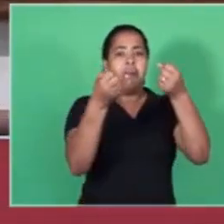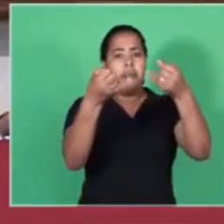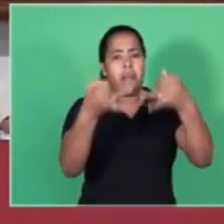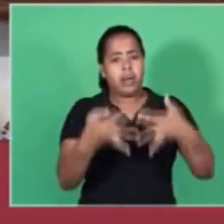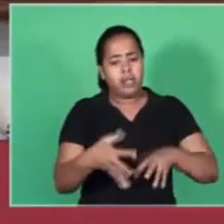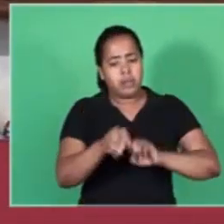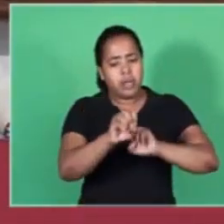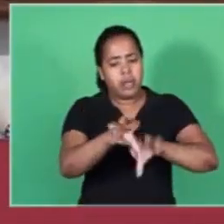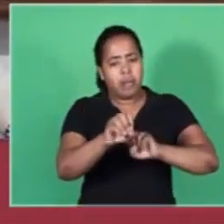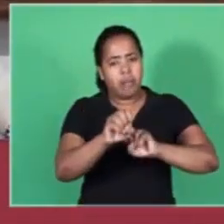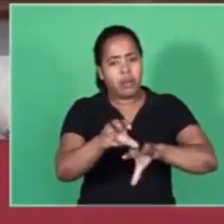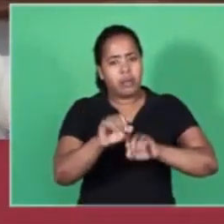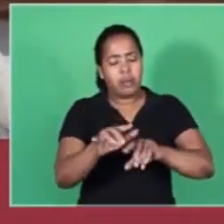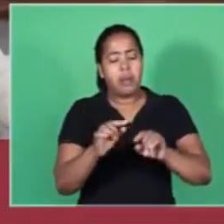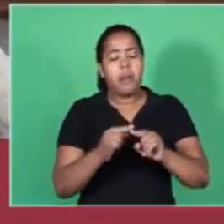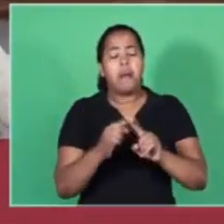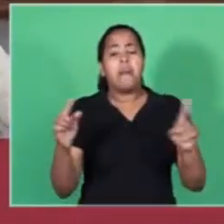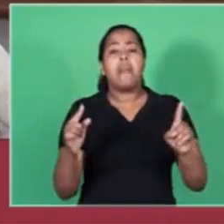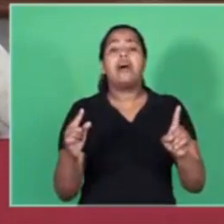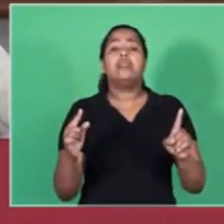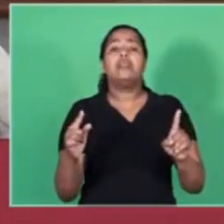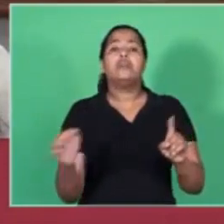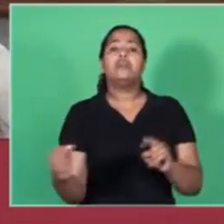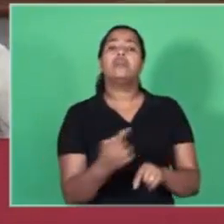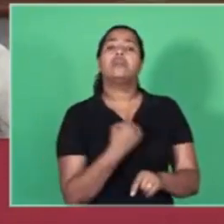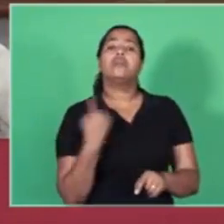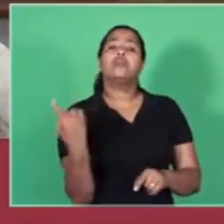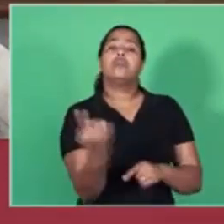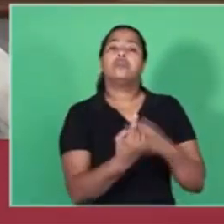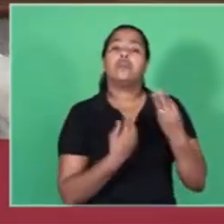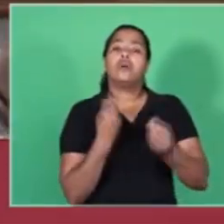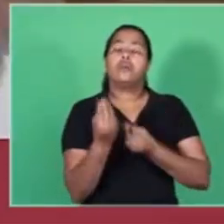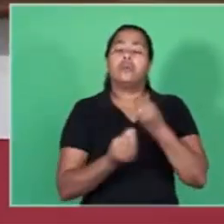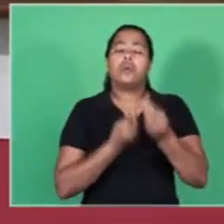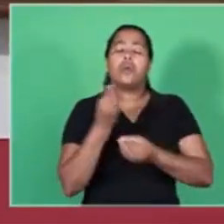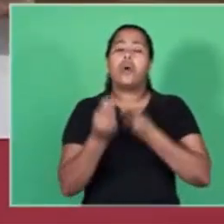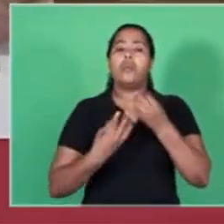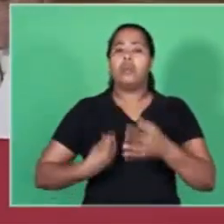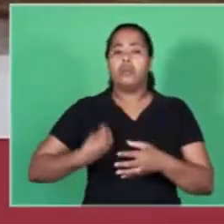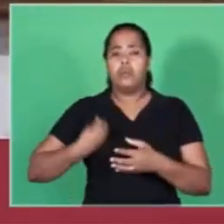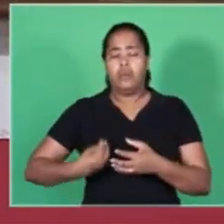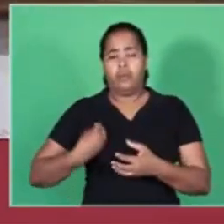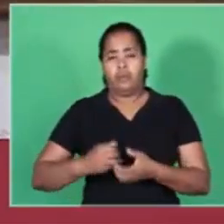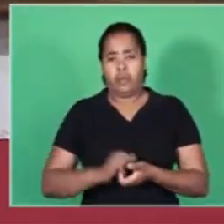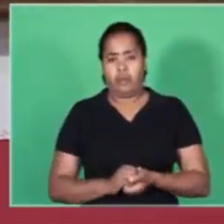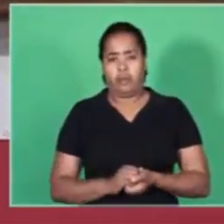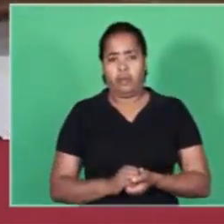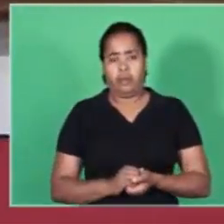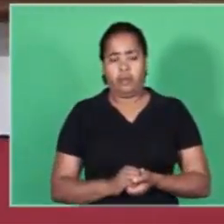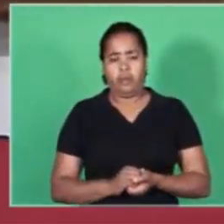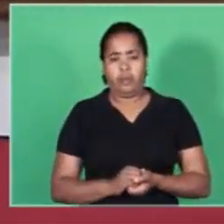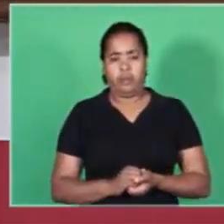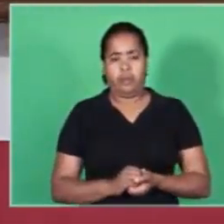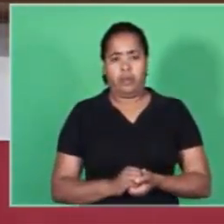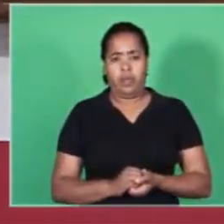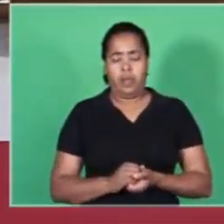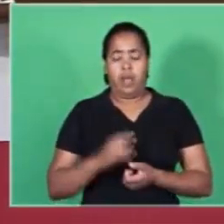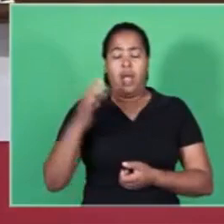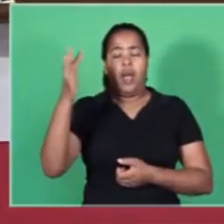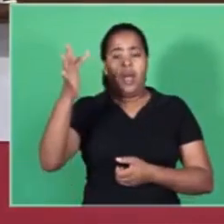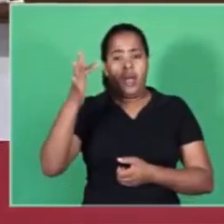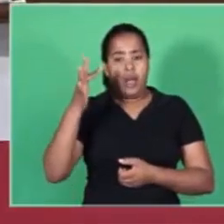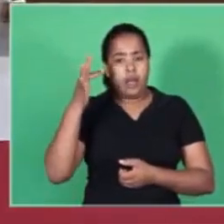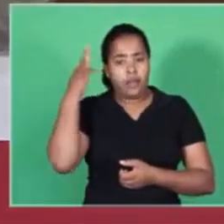Qual a nossa posição hoje? Onde estamos nós? A mesma filosofia. Filosofia da